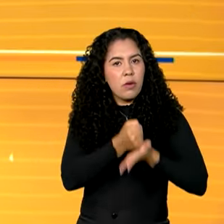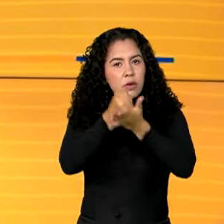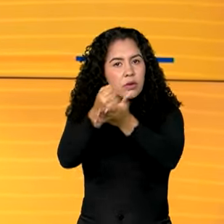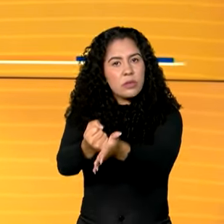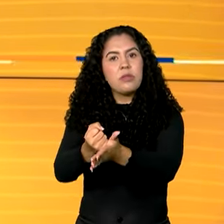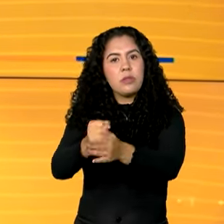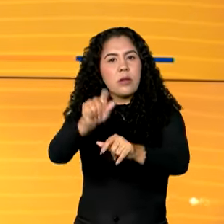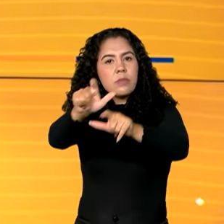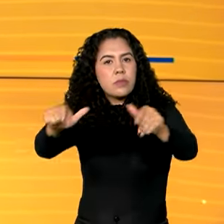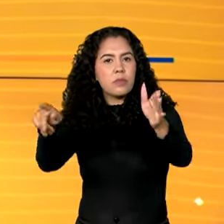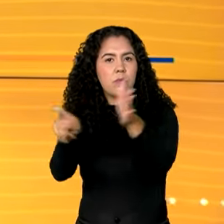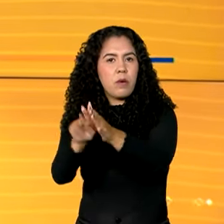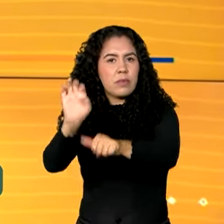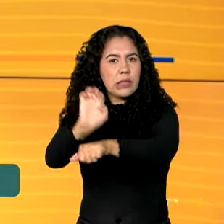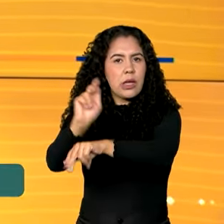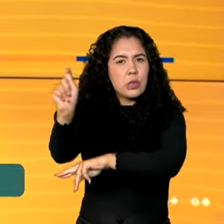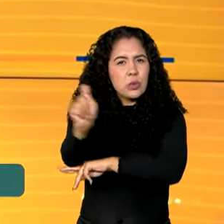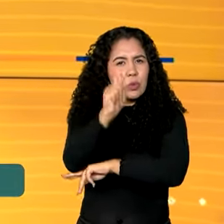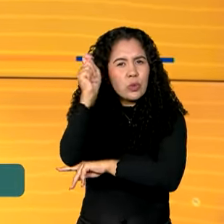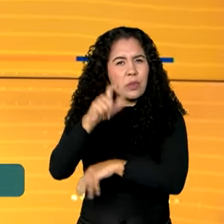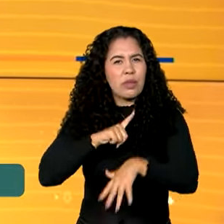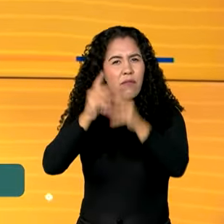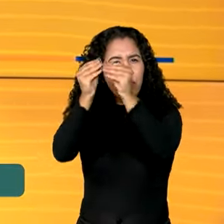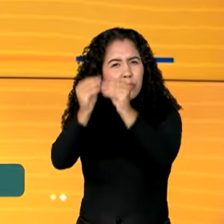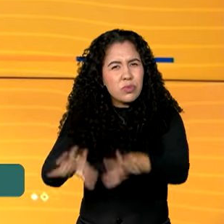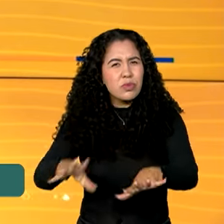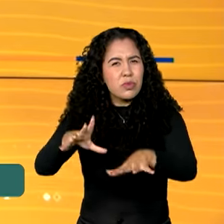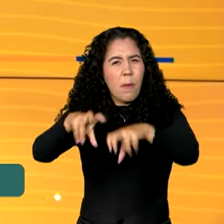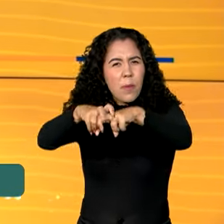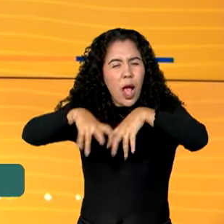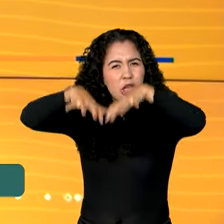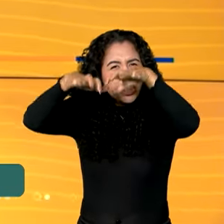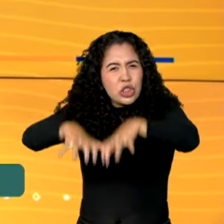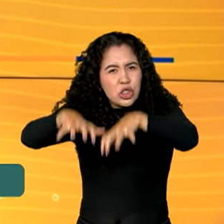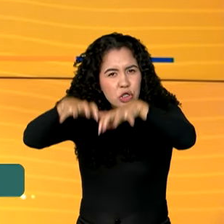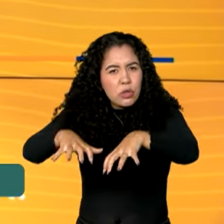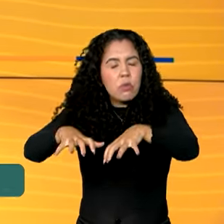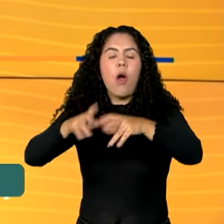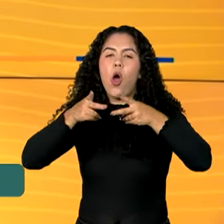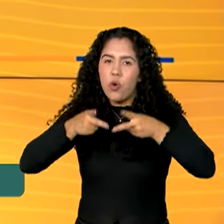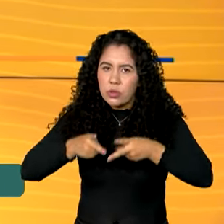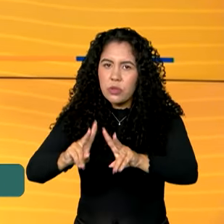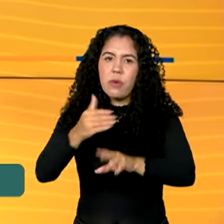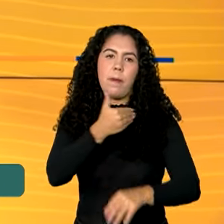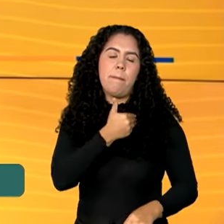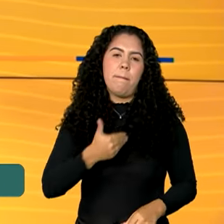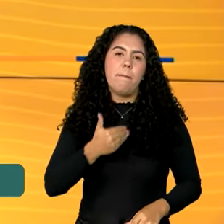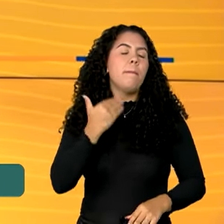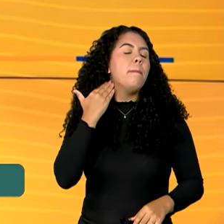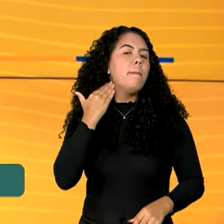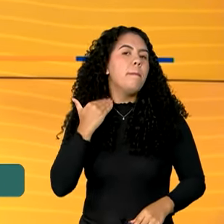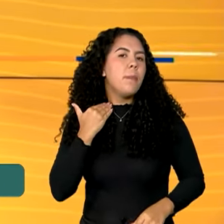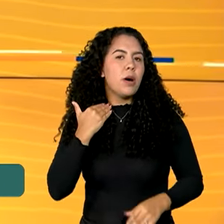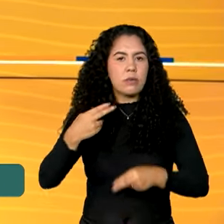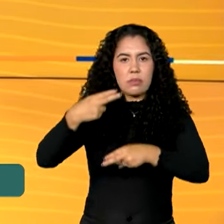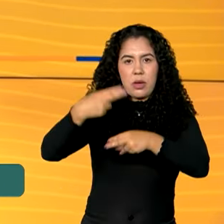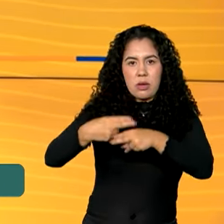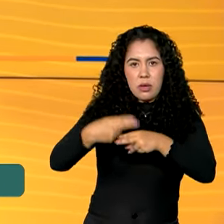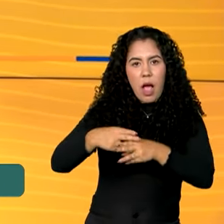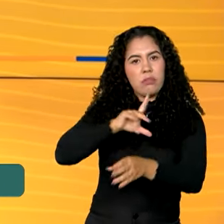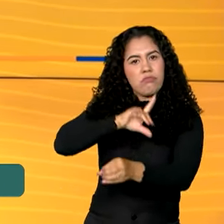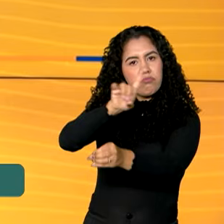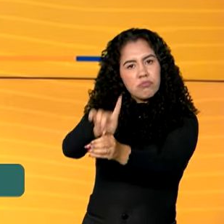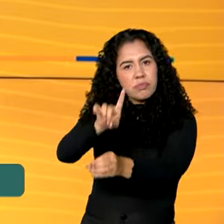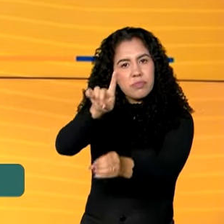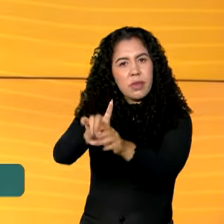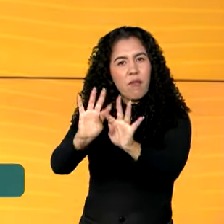atingidos pelas fortes chuvas de maio continua. A Caixa Econômica Federal segue pagando o auxílio reconstrução para as